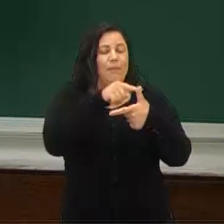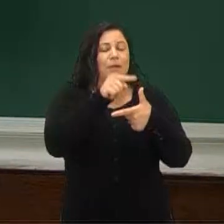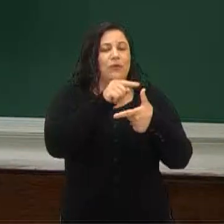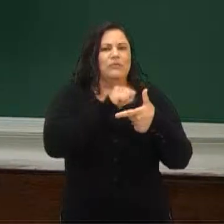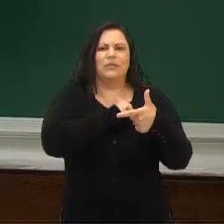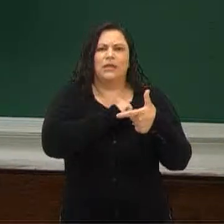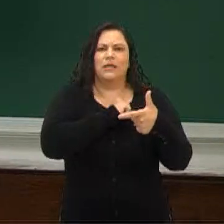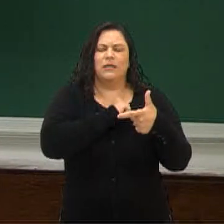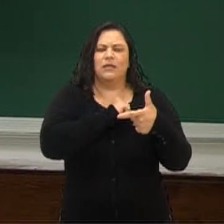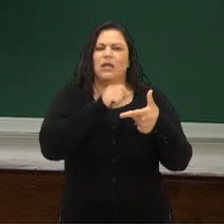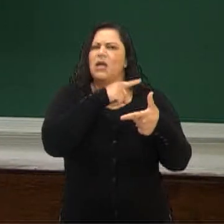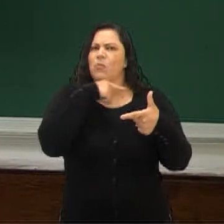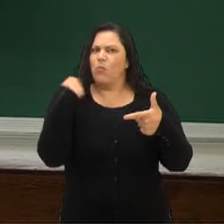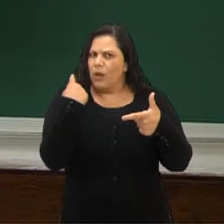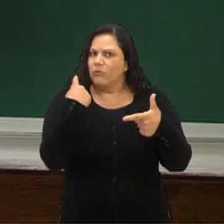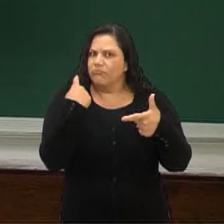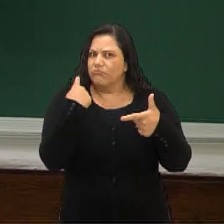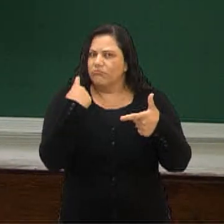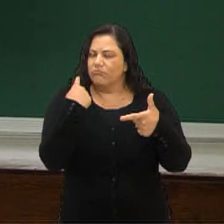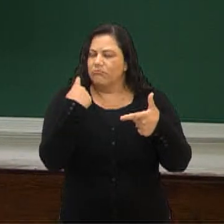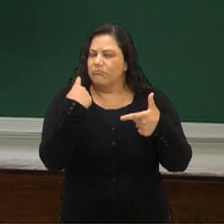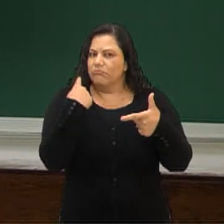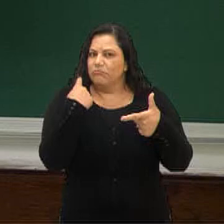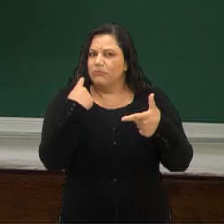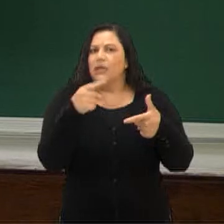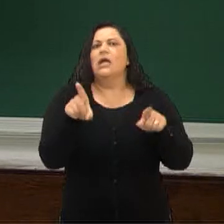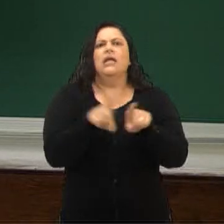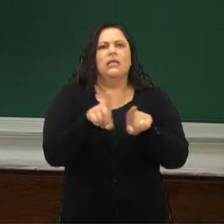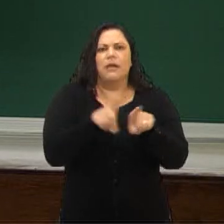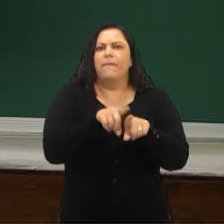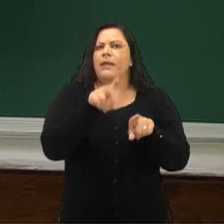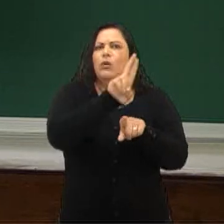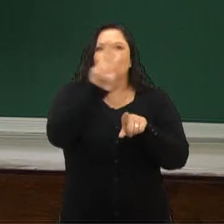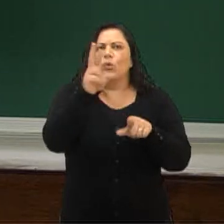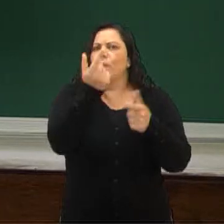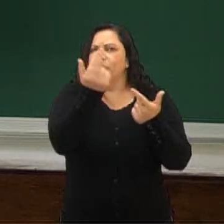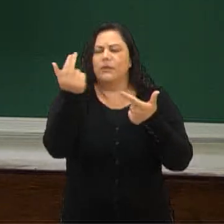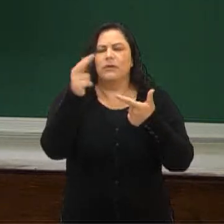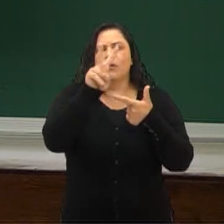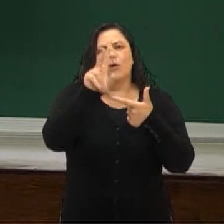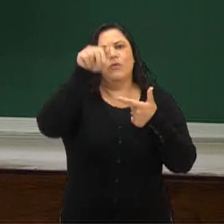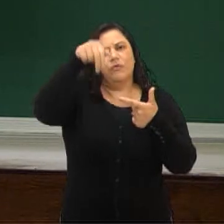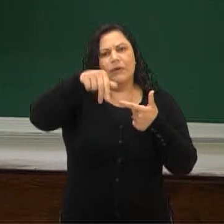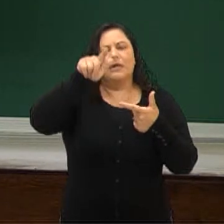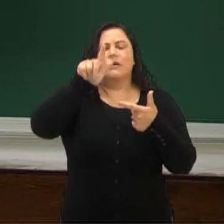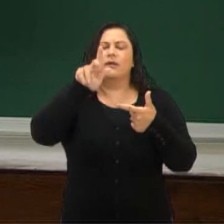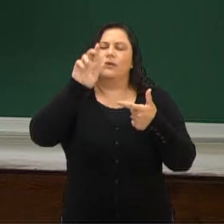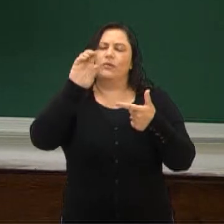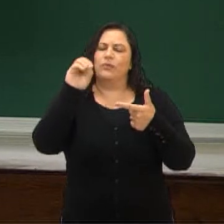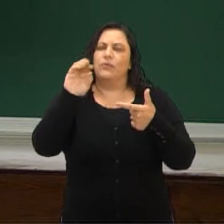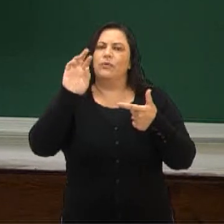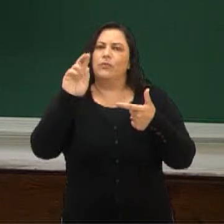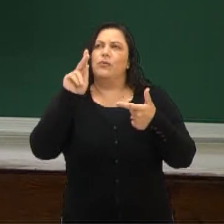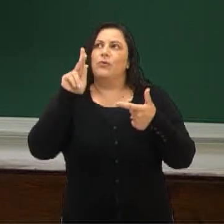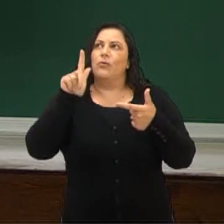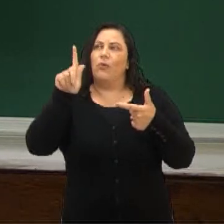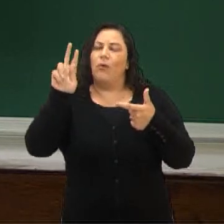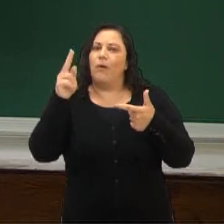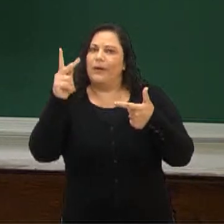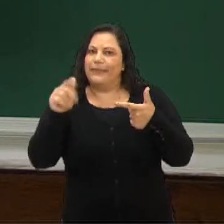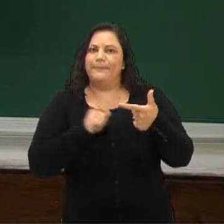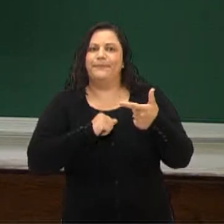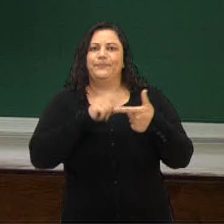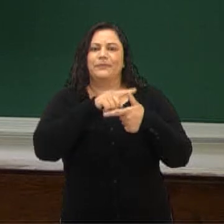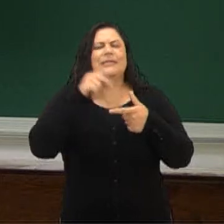seus mesmos pais, pai e mãe, também se chamava Van Gogh. Agora você imagina lá no interior, lá da Holanda, naquela época, a